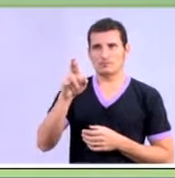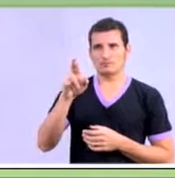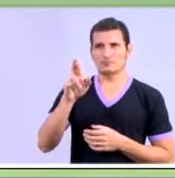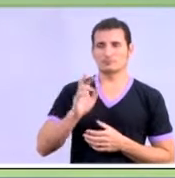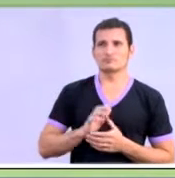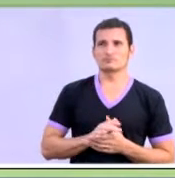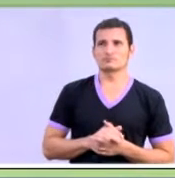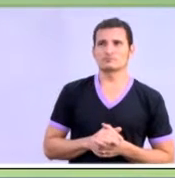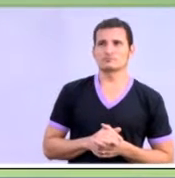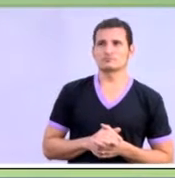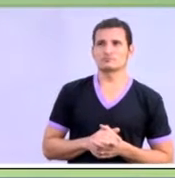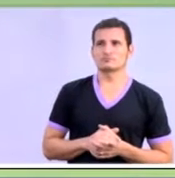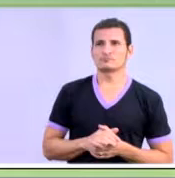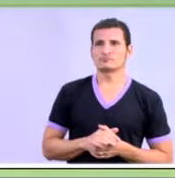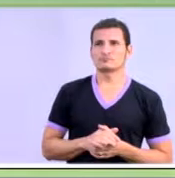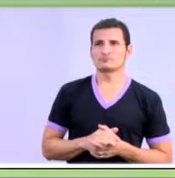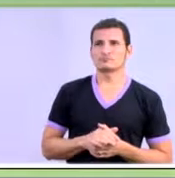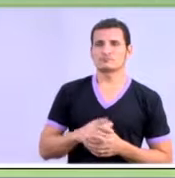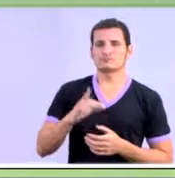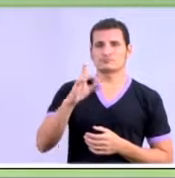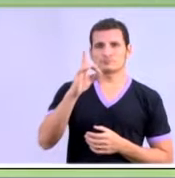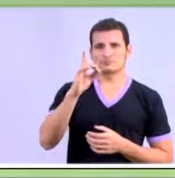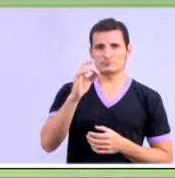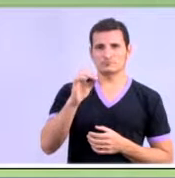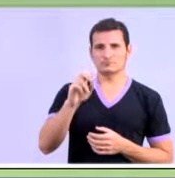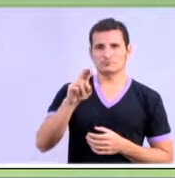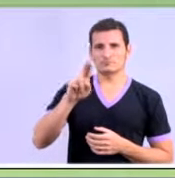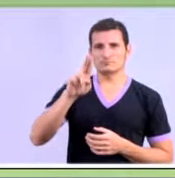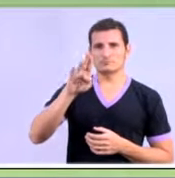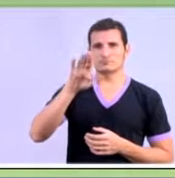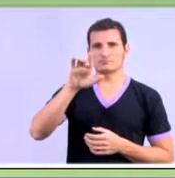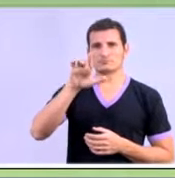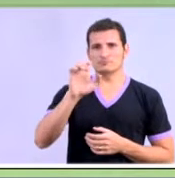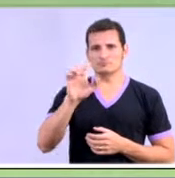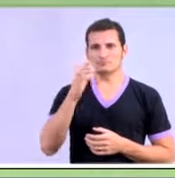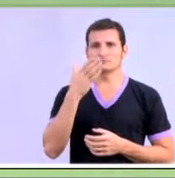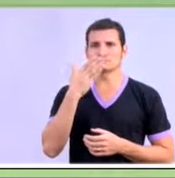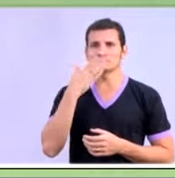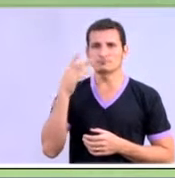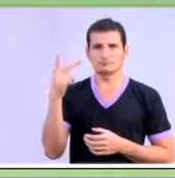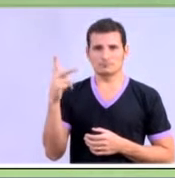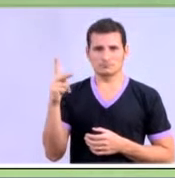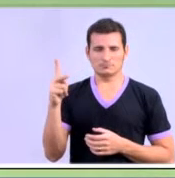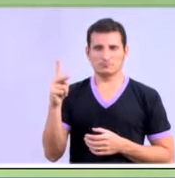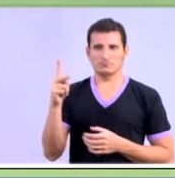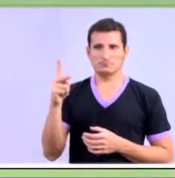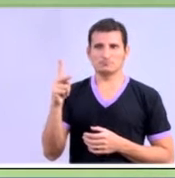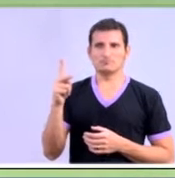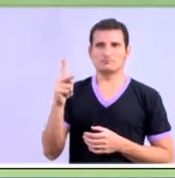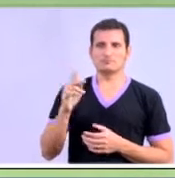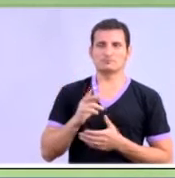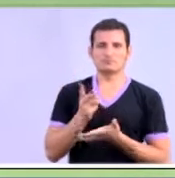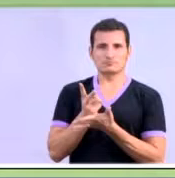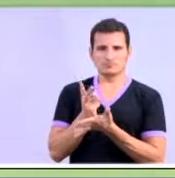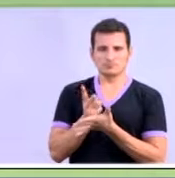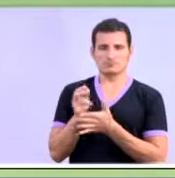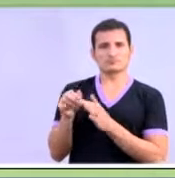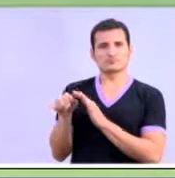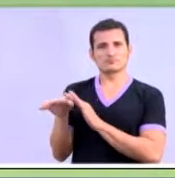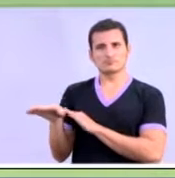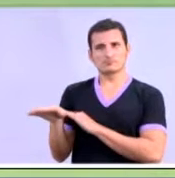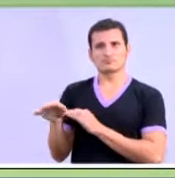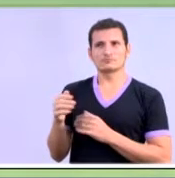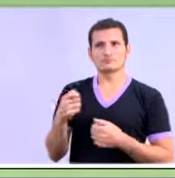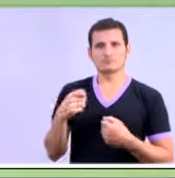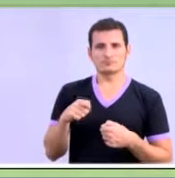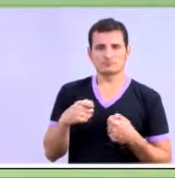saque. E o tipo toda variável tem um tipo, no caso o valor é um tipo double. A mesma coisa depositar. Para depositar,